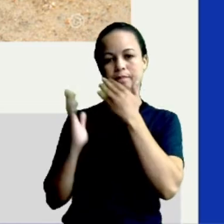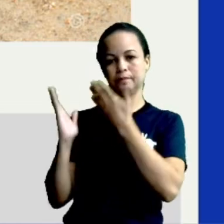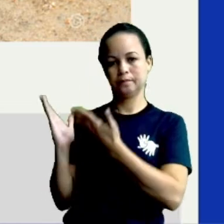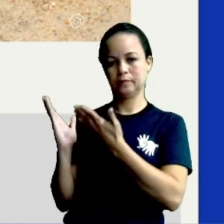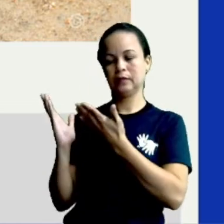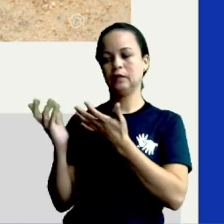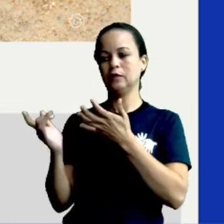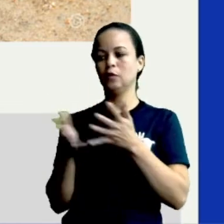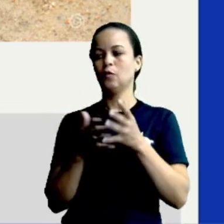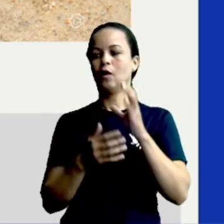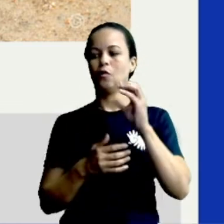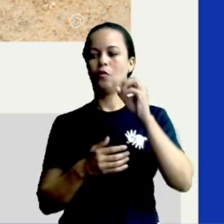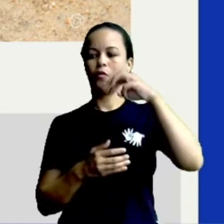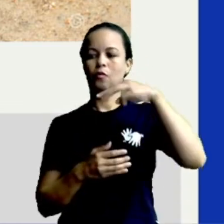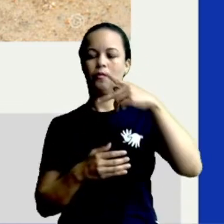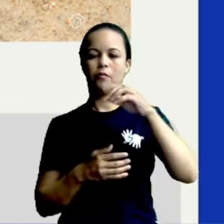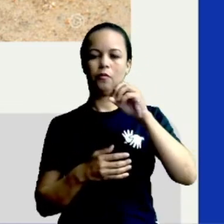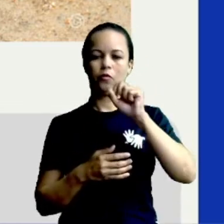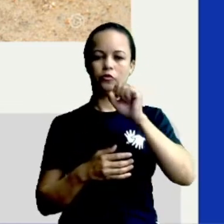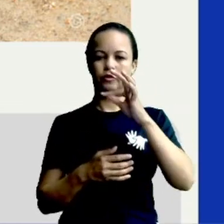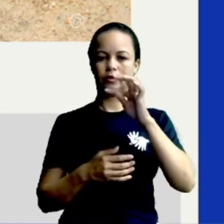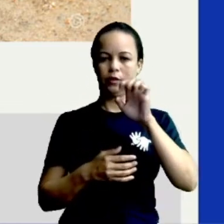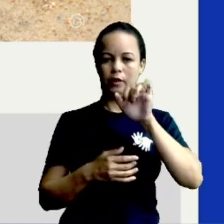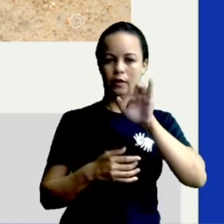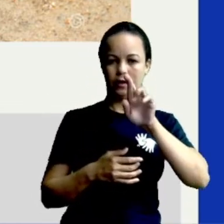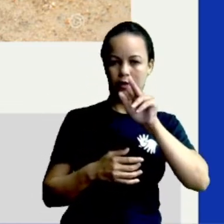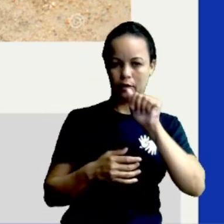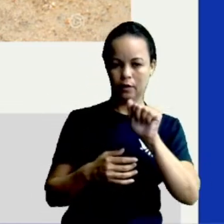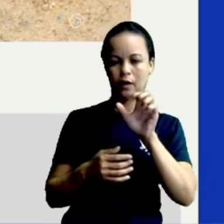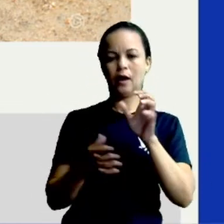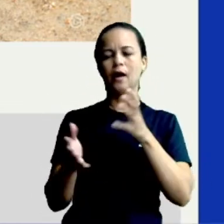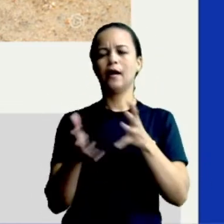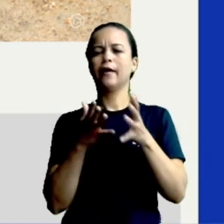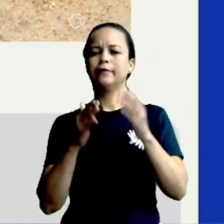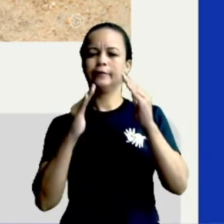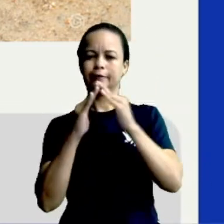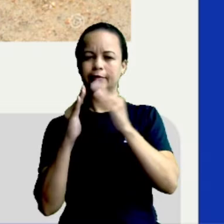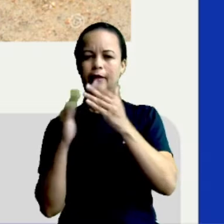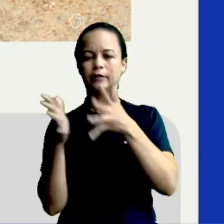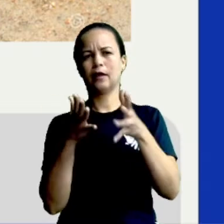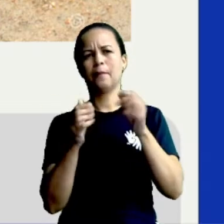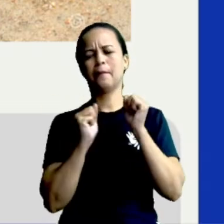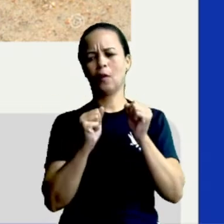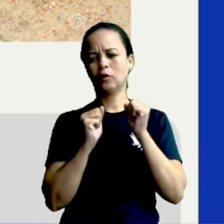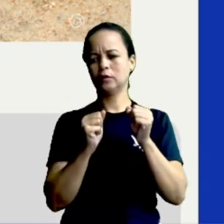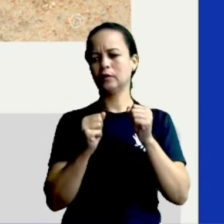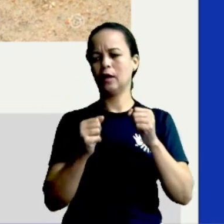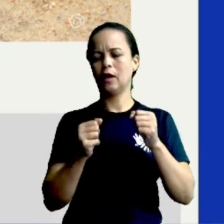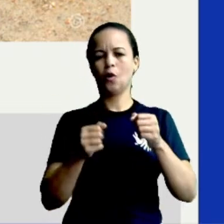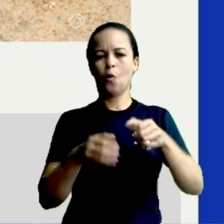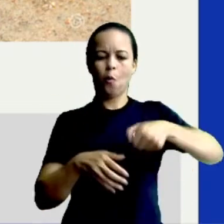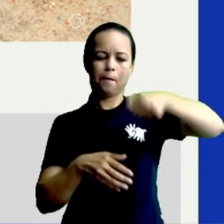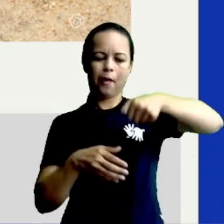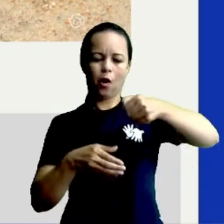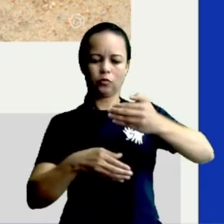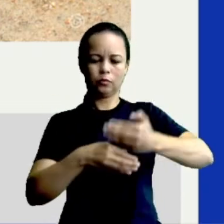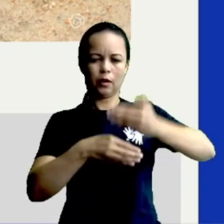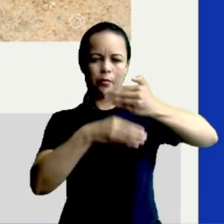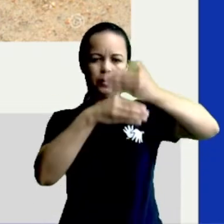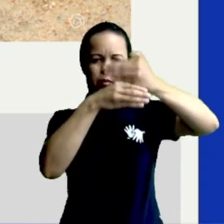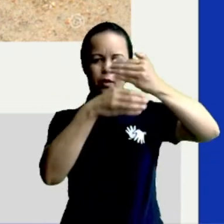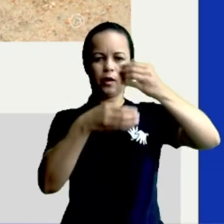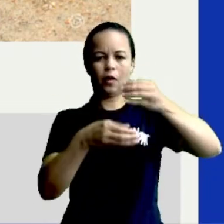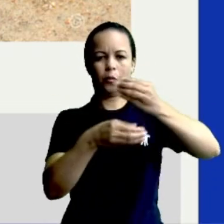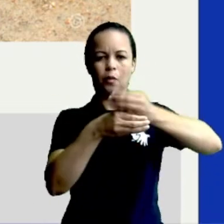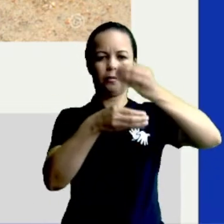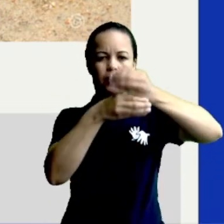uma composteira caseira. Você pode colocar 3 baldes, um acima do outro, o primeiro com folhas e